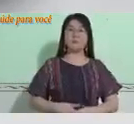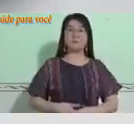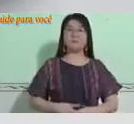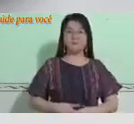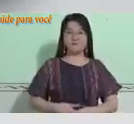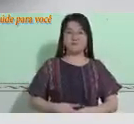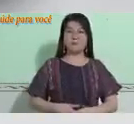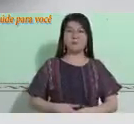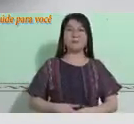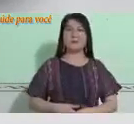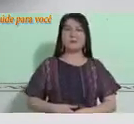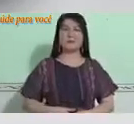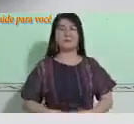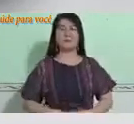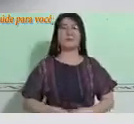exemplo.